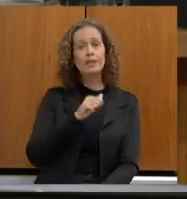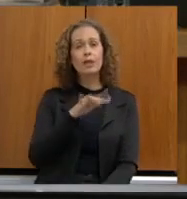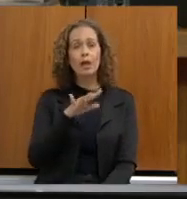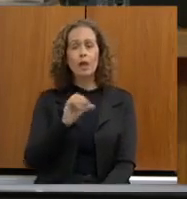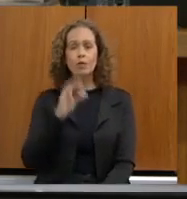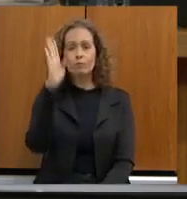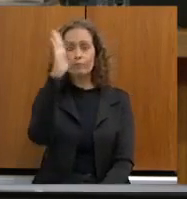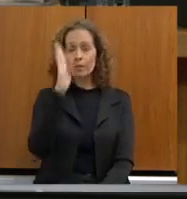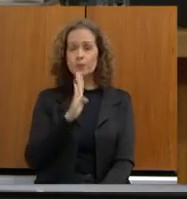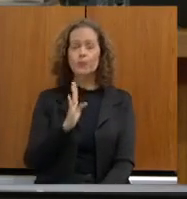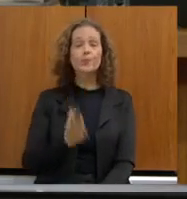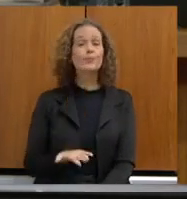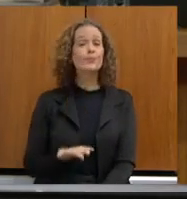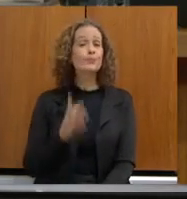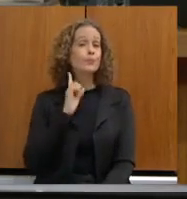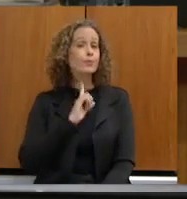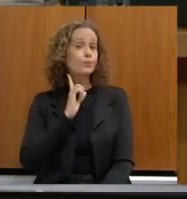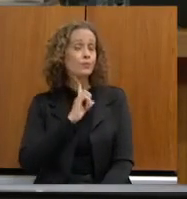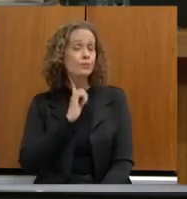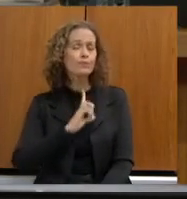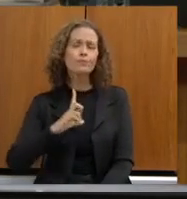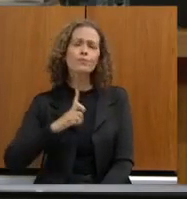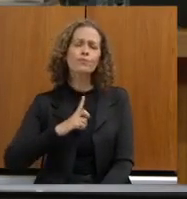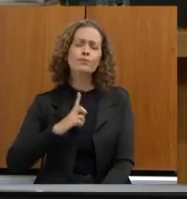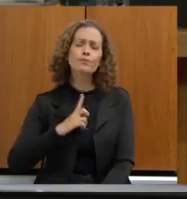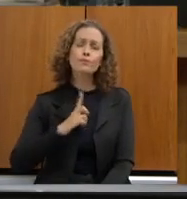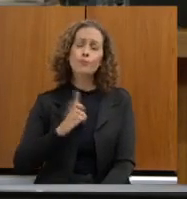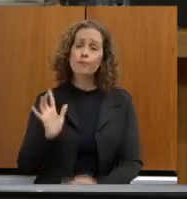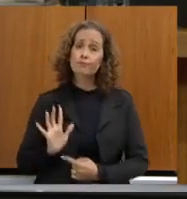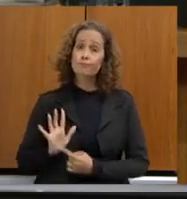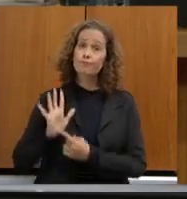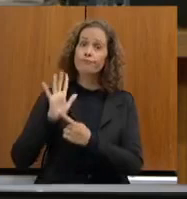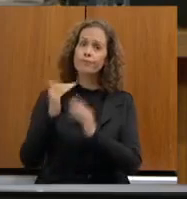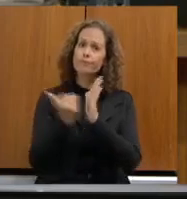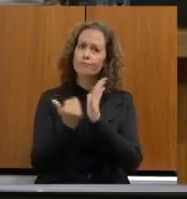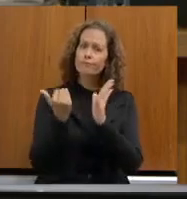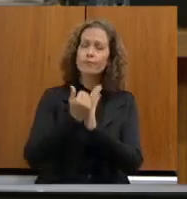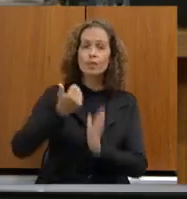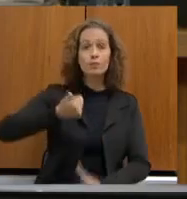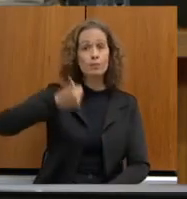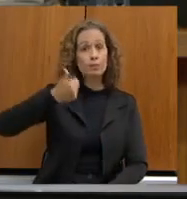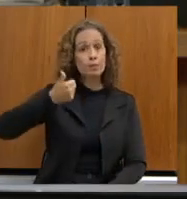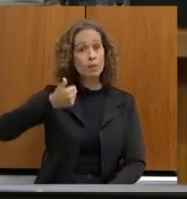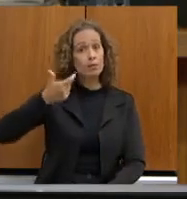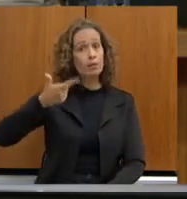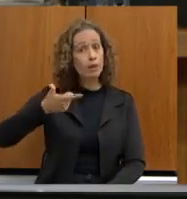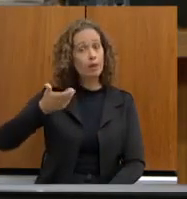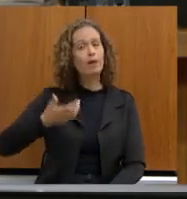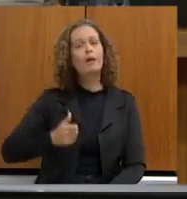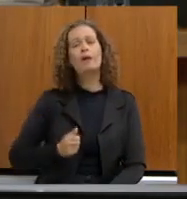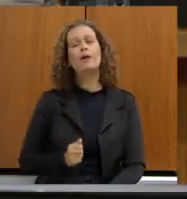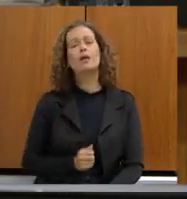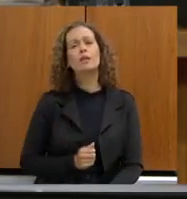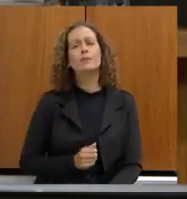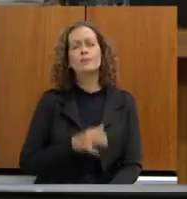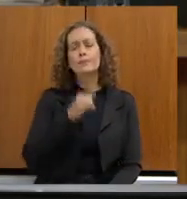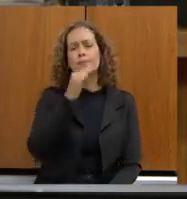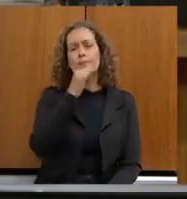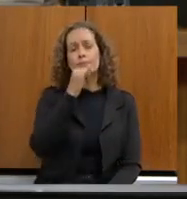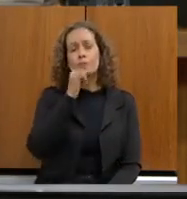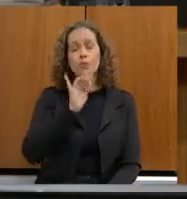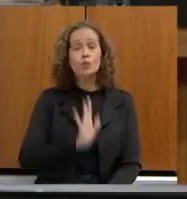Minas Gerais teve destaque ficando em primeiro lugar em vários itens em no ranking